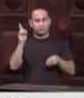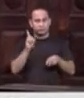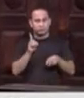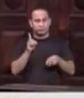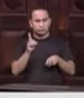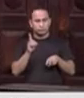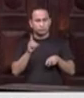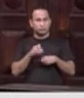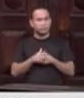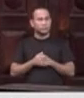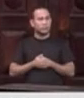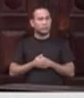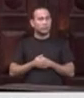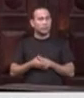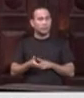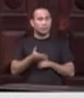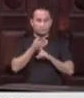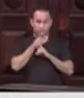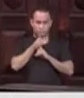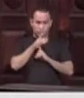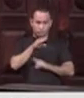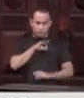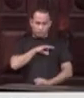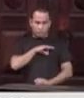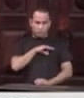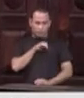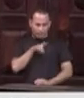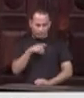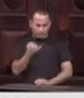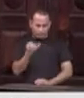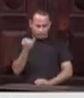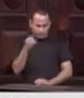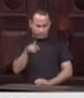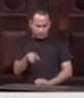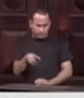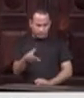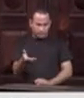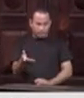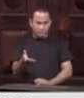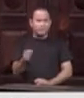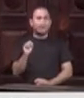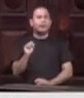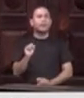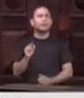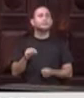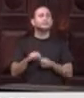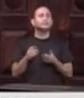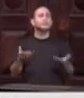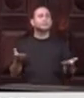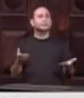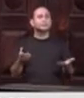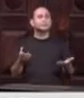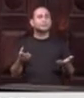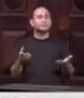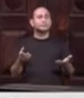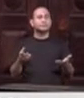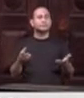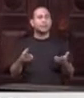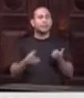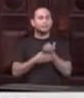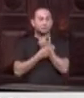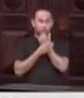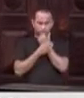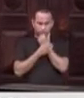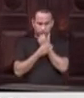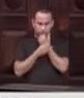policial. É necessário isso? Quem é que vai cumprir a segurança da casa?